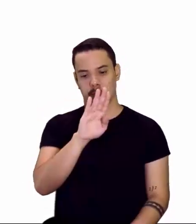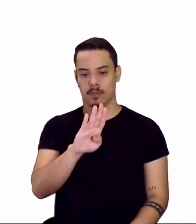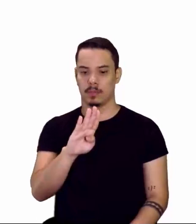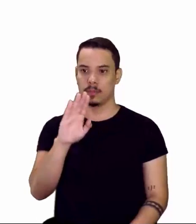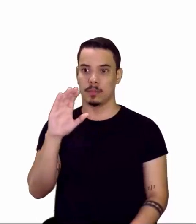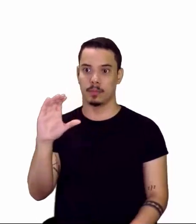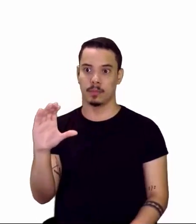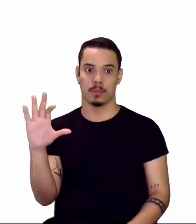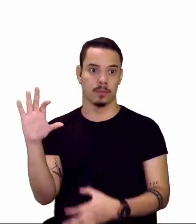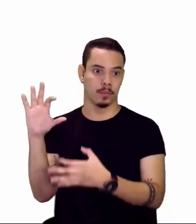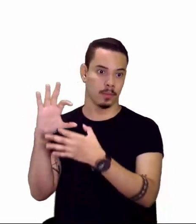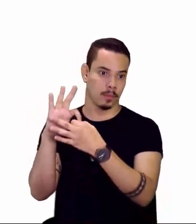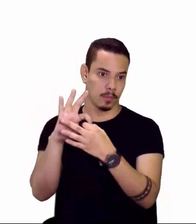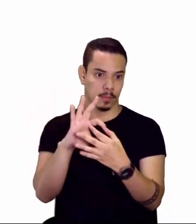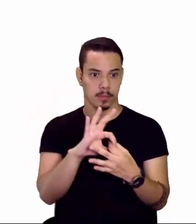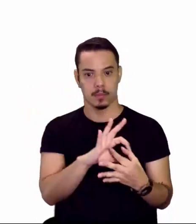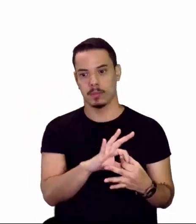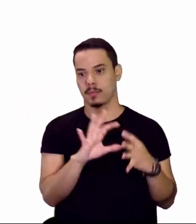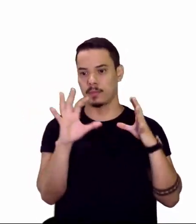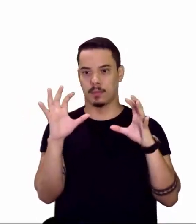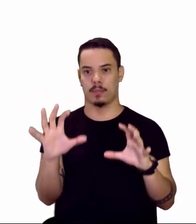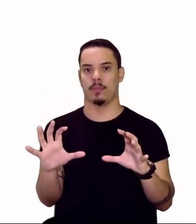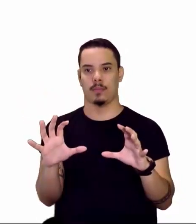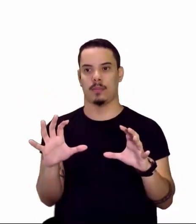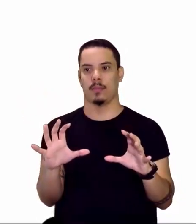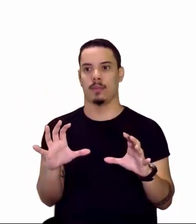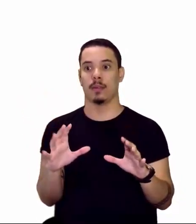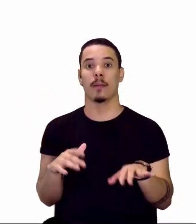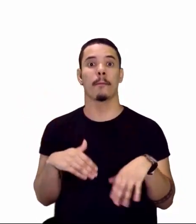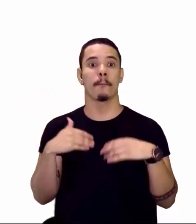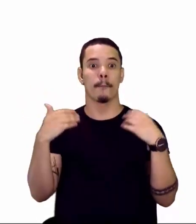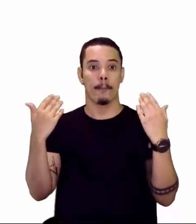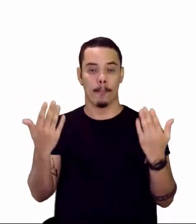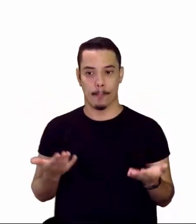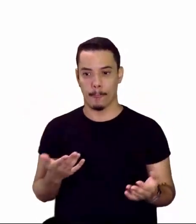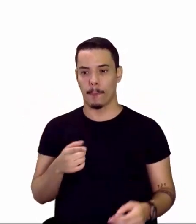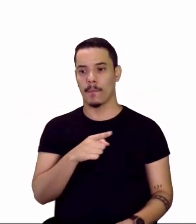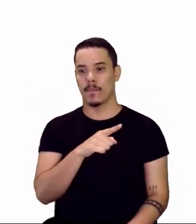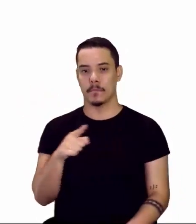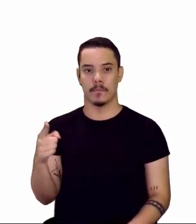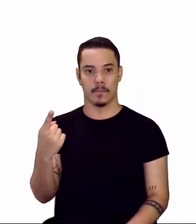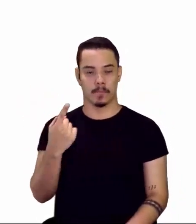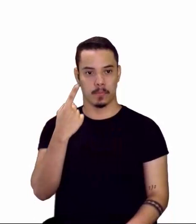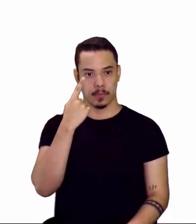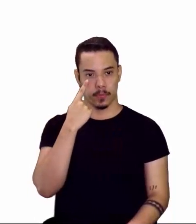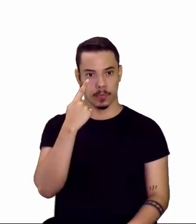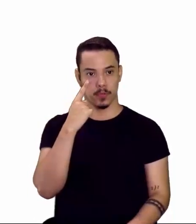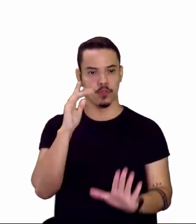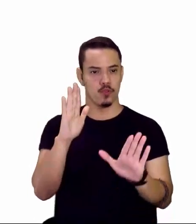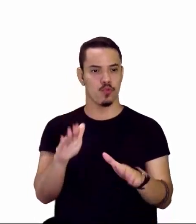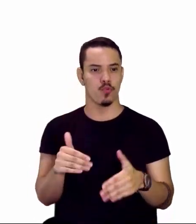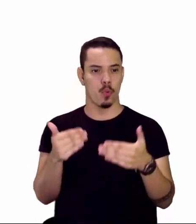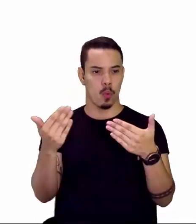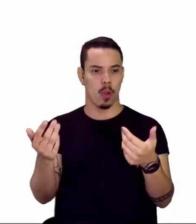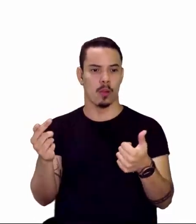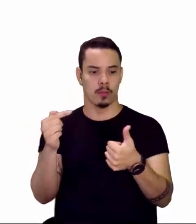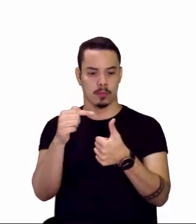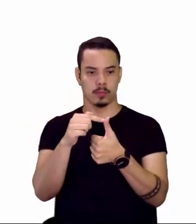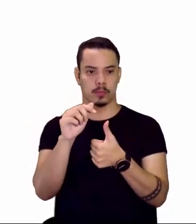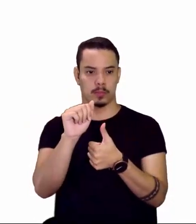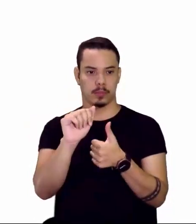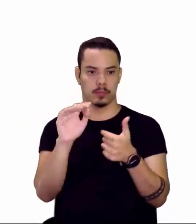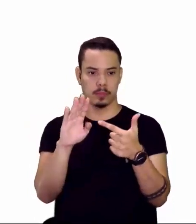B e C, respectivamente. Sendo assim, meu caro aluno, qual a alternativa que